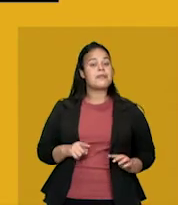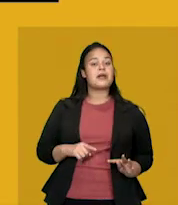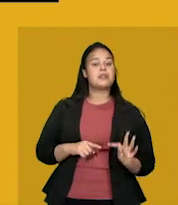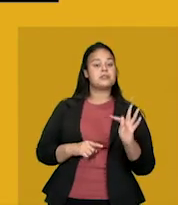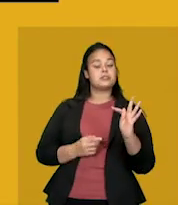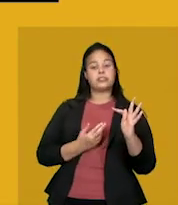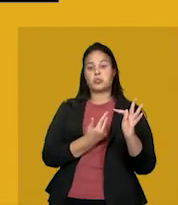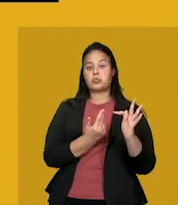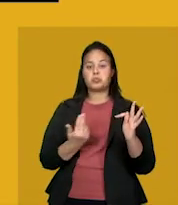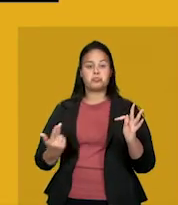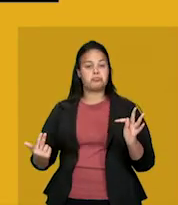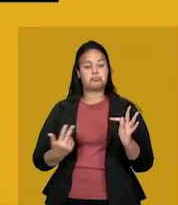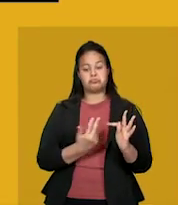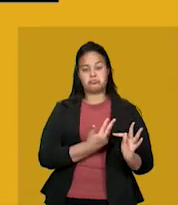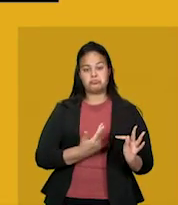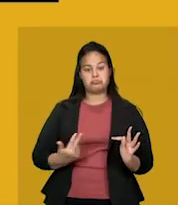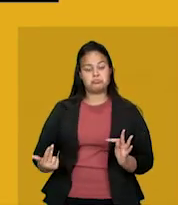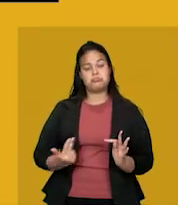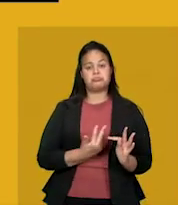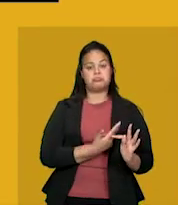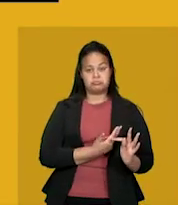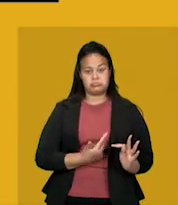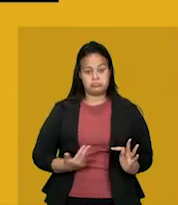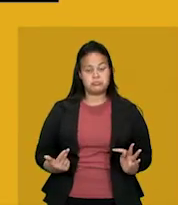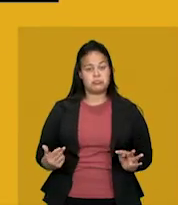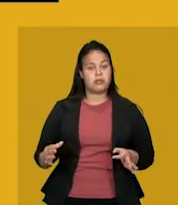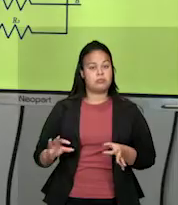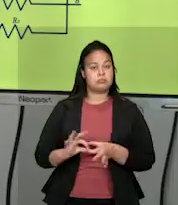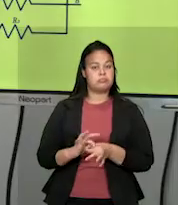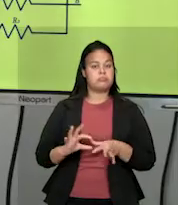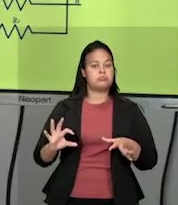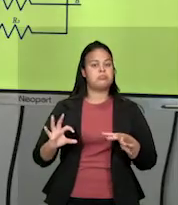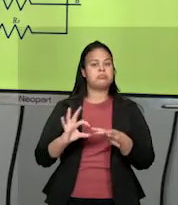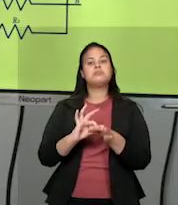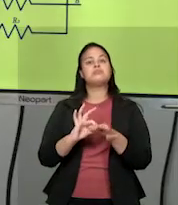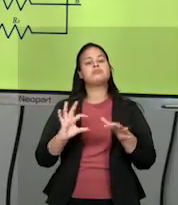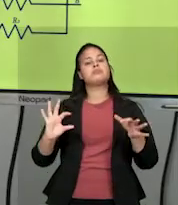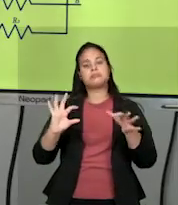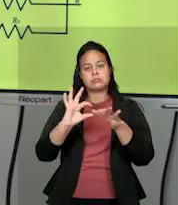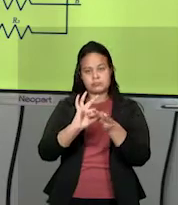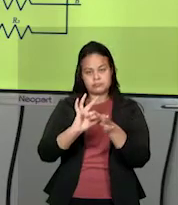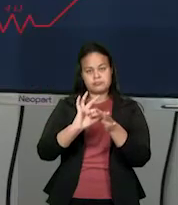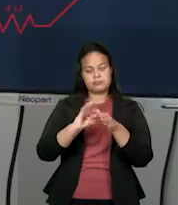a mesma em todos os resistores dessa associação.